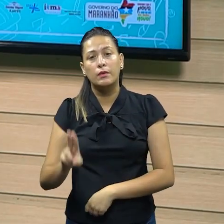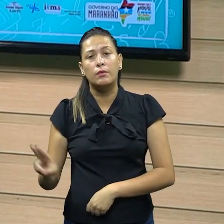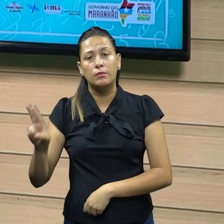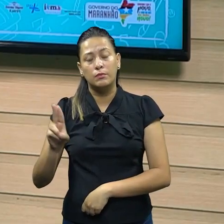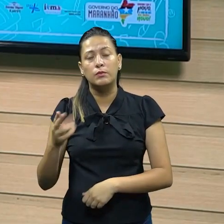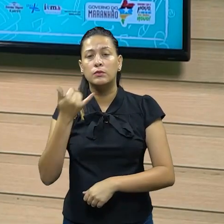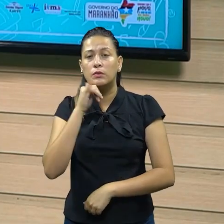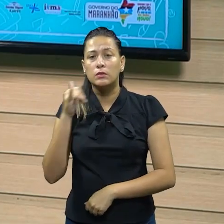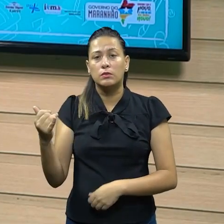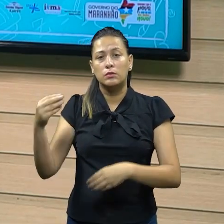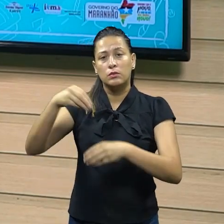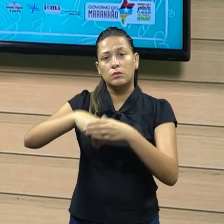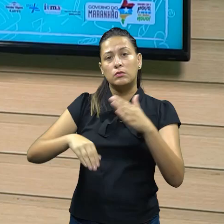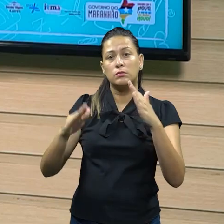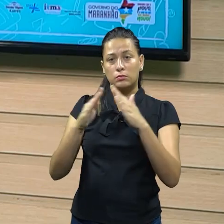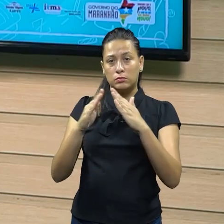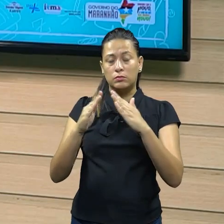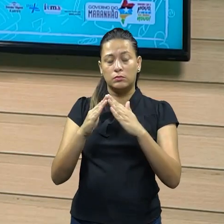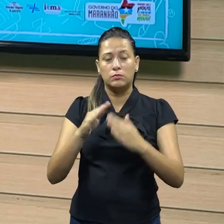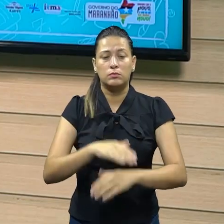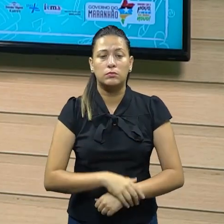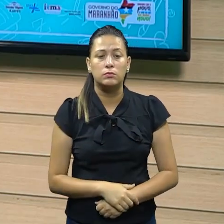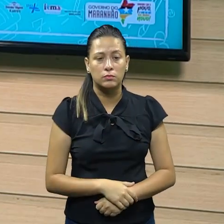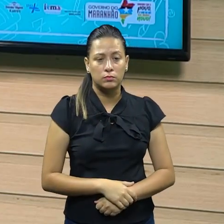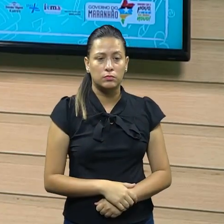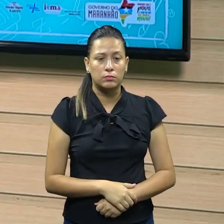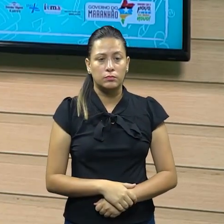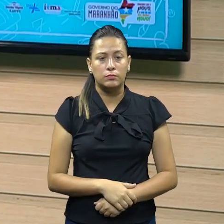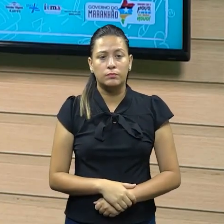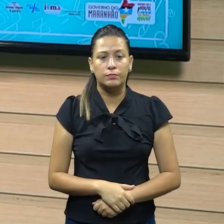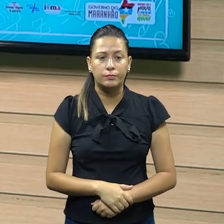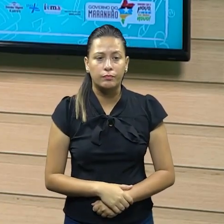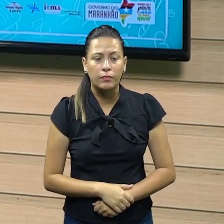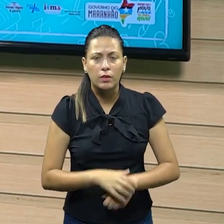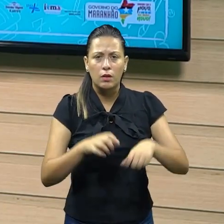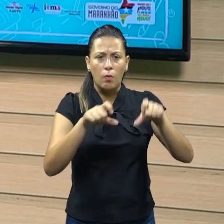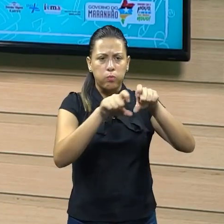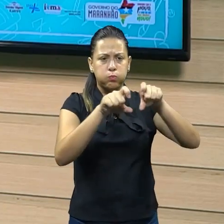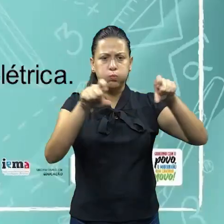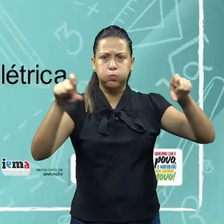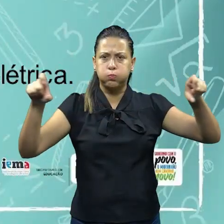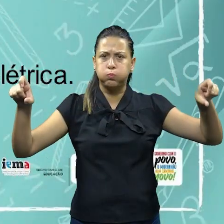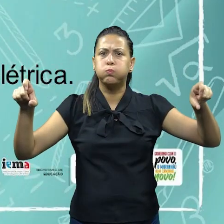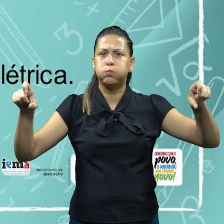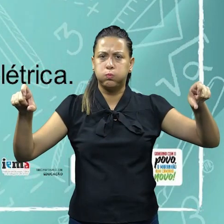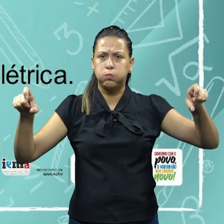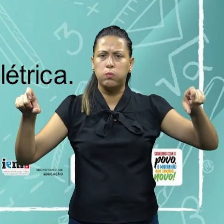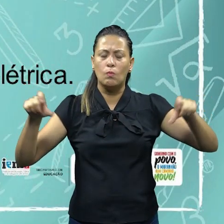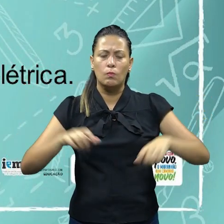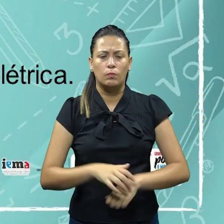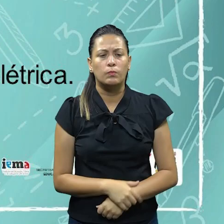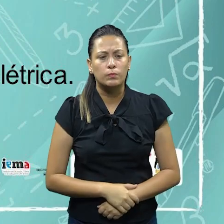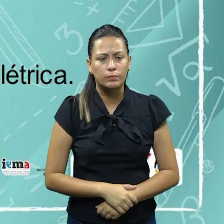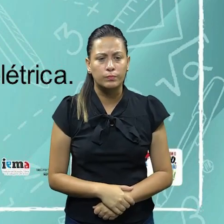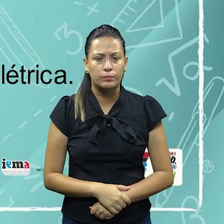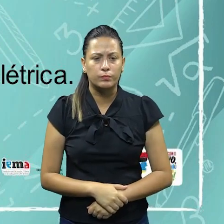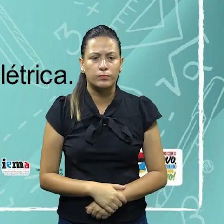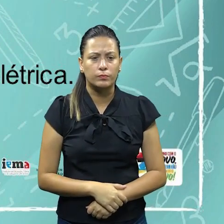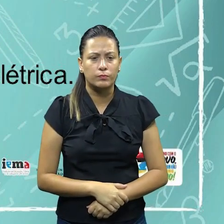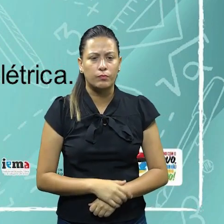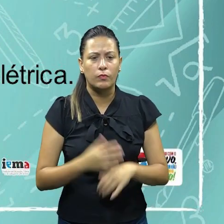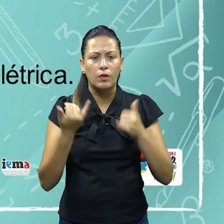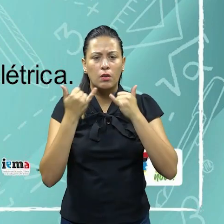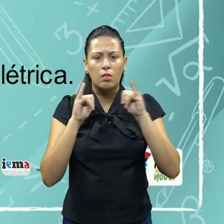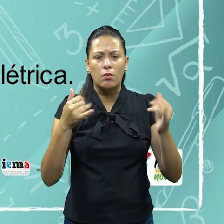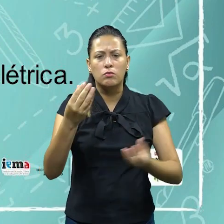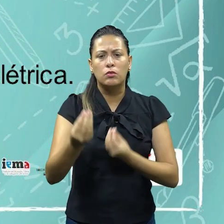casa. São as linhas de transmissões, são aqueles cabos que você vê passando nos postes. Distribuição de energia elétrica é